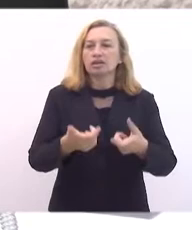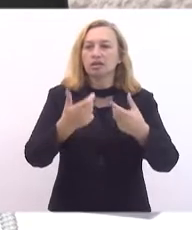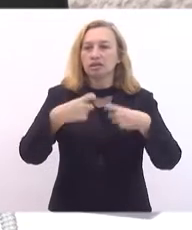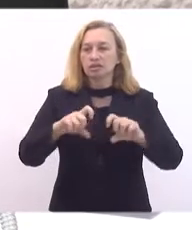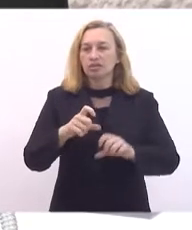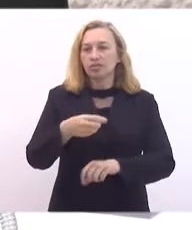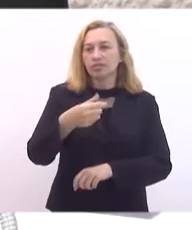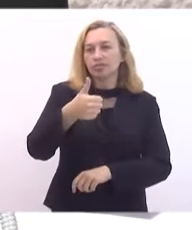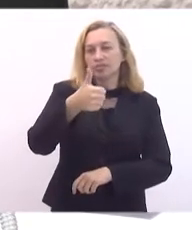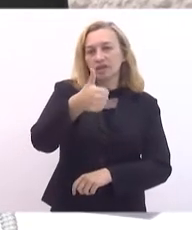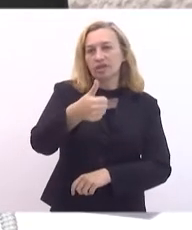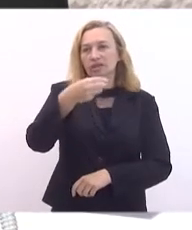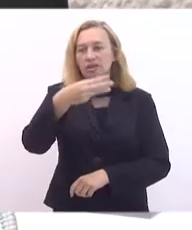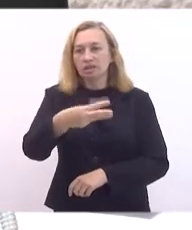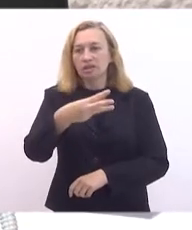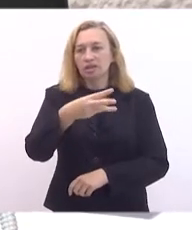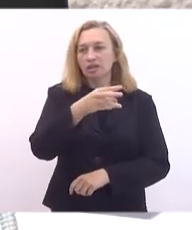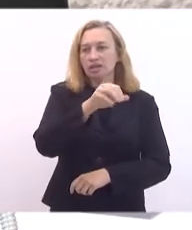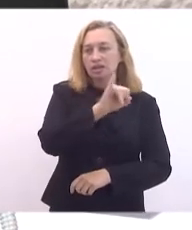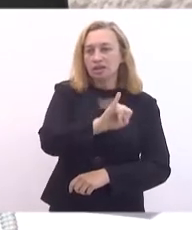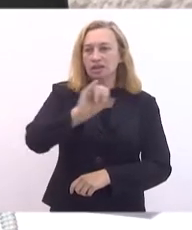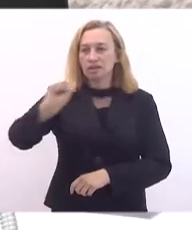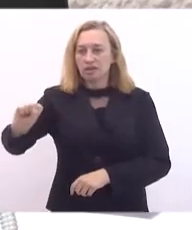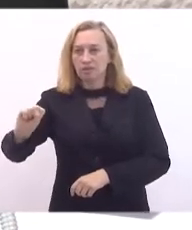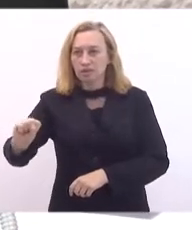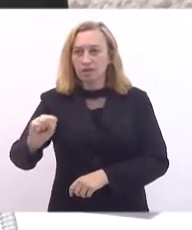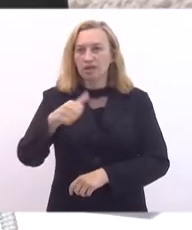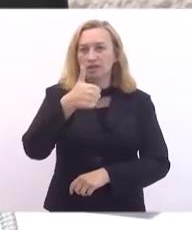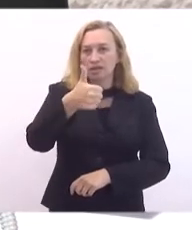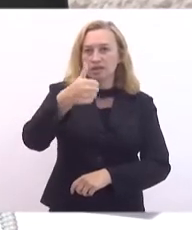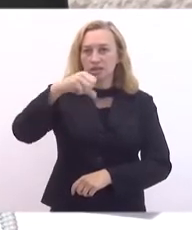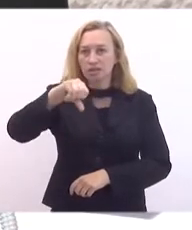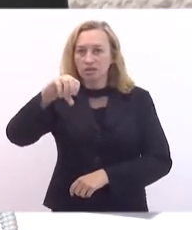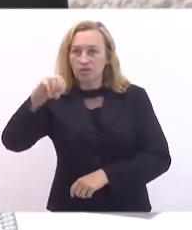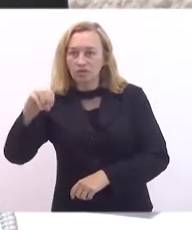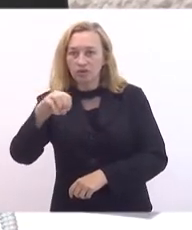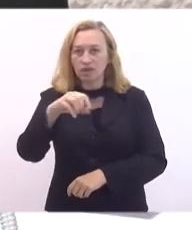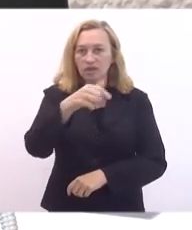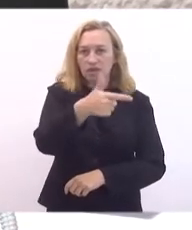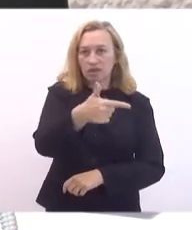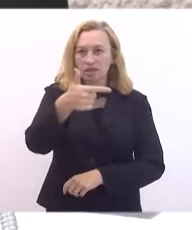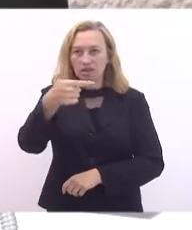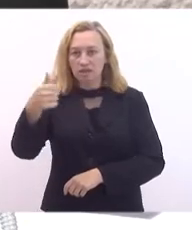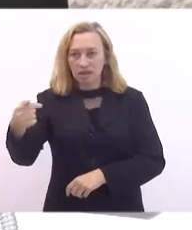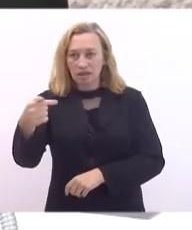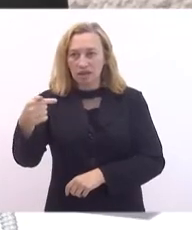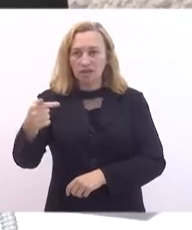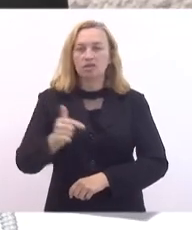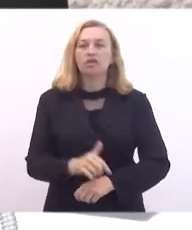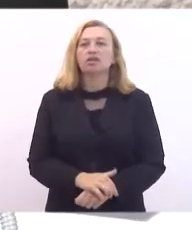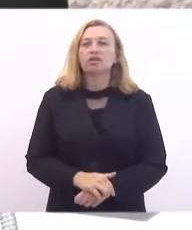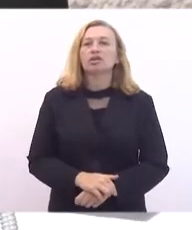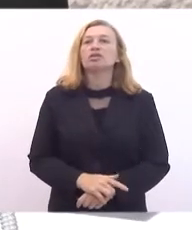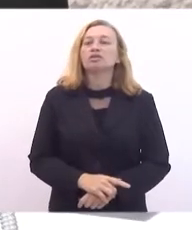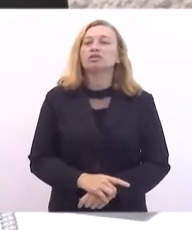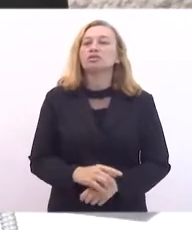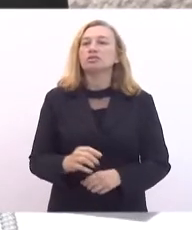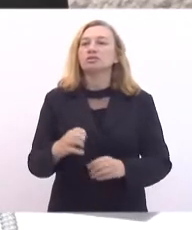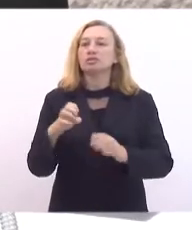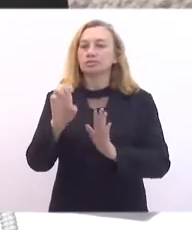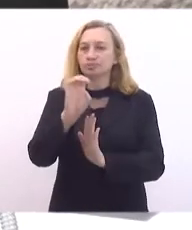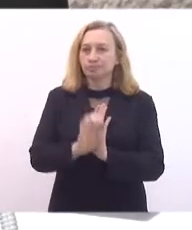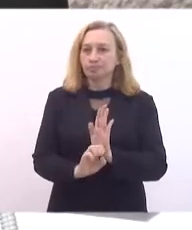do convênio ICMS nº 190 de 17 o e suas emendas de